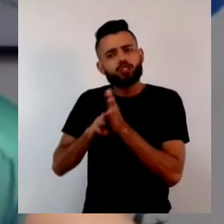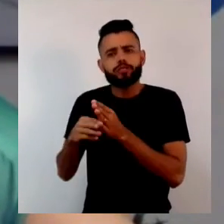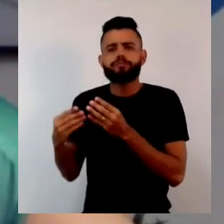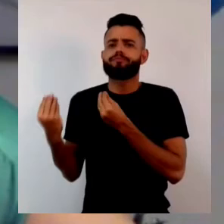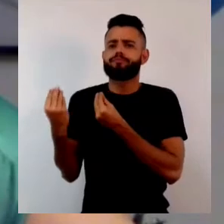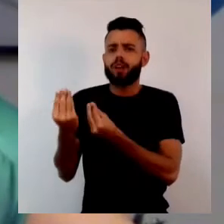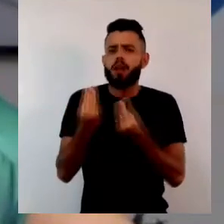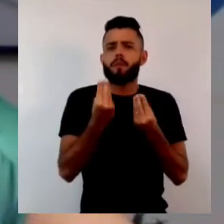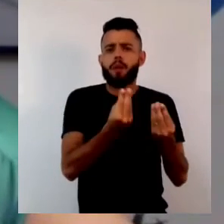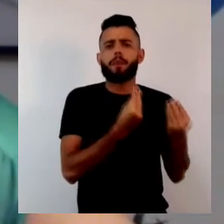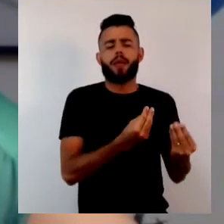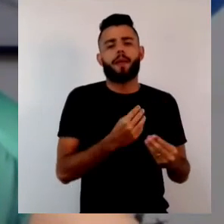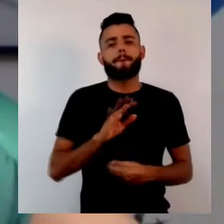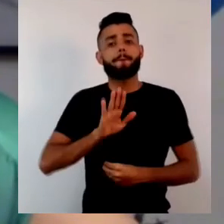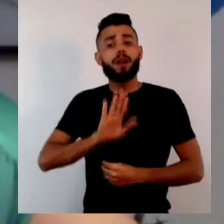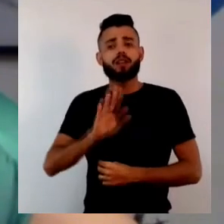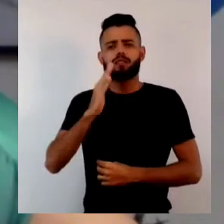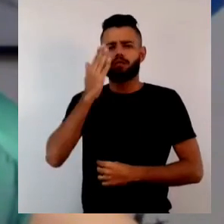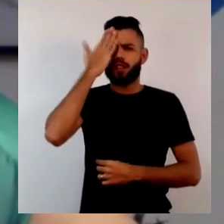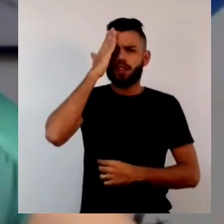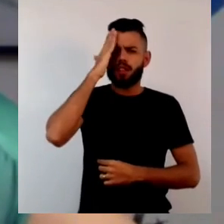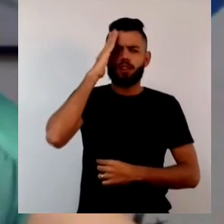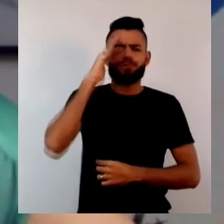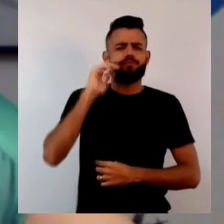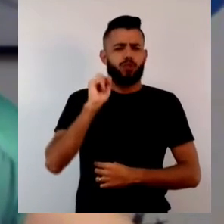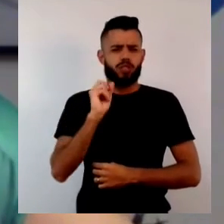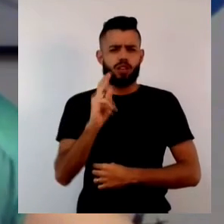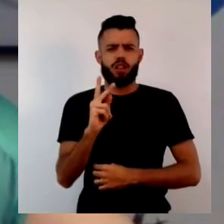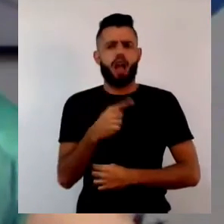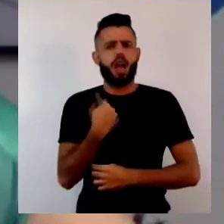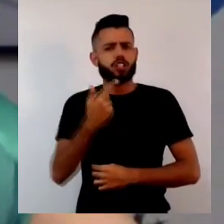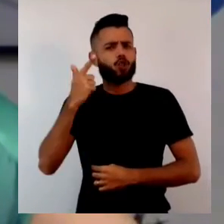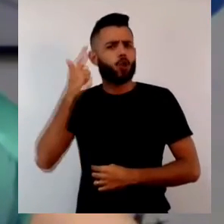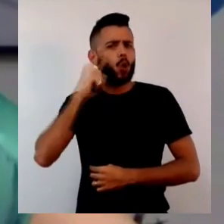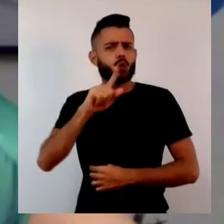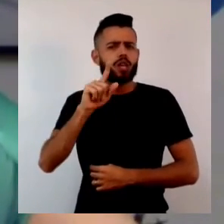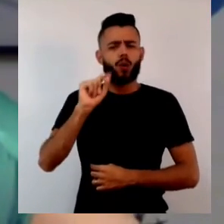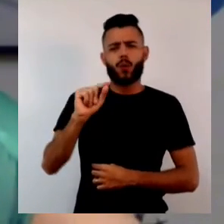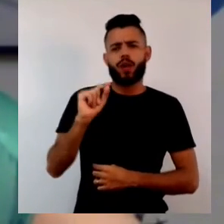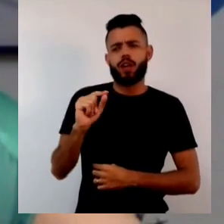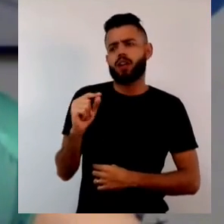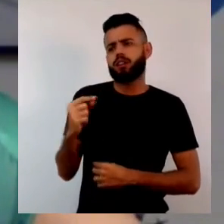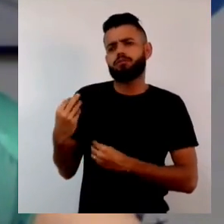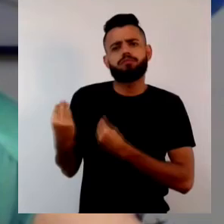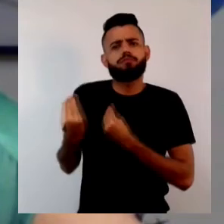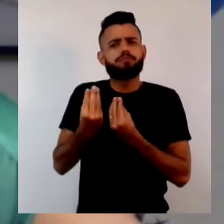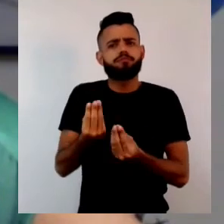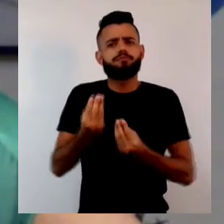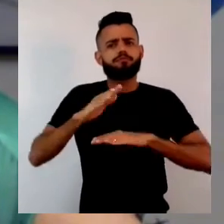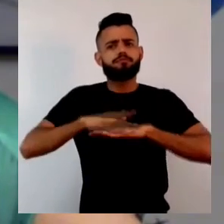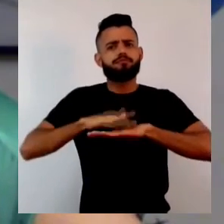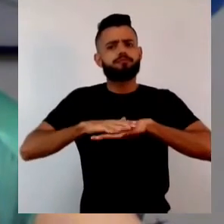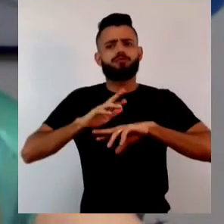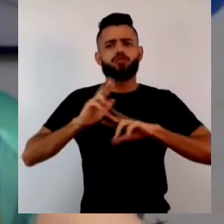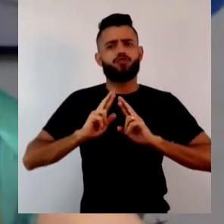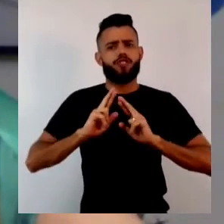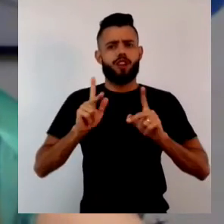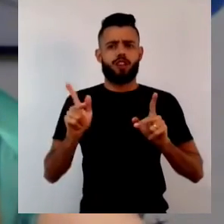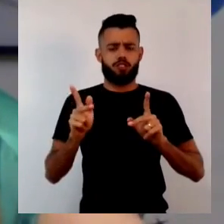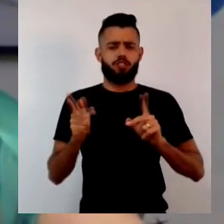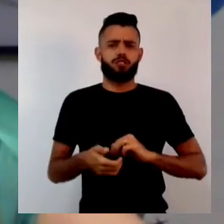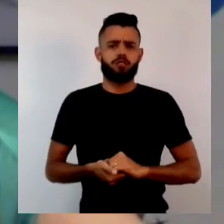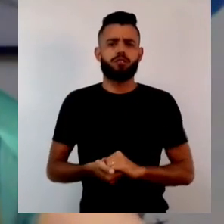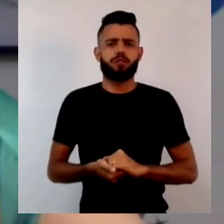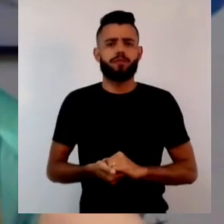bom, o que a gente consegue trazer e fazer diferente. Então, um pouco como você falou, acho que é o